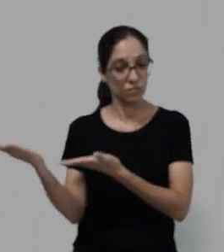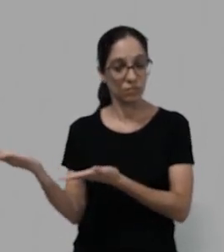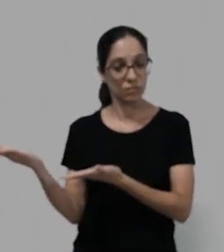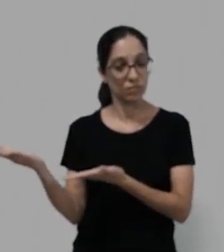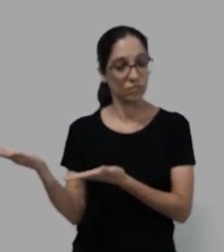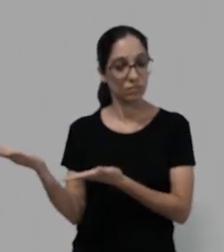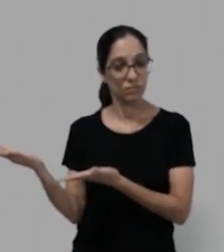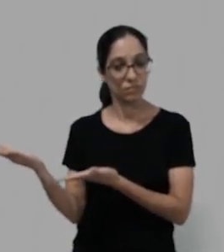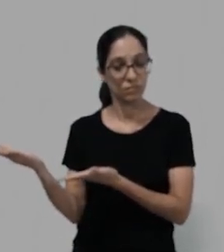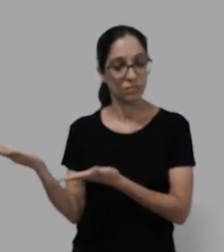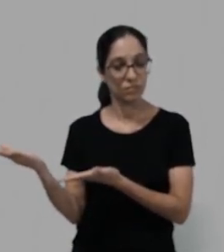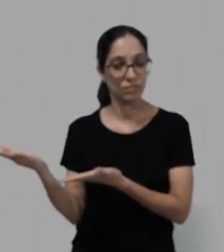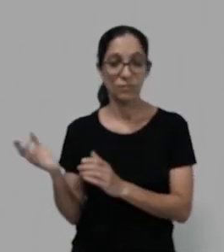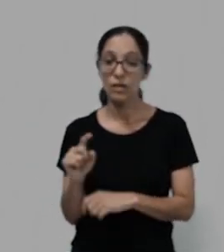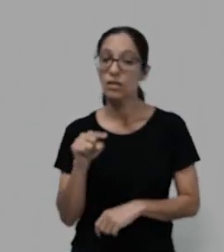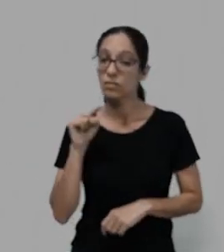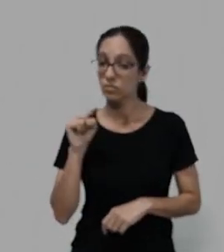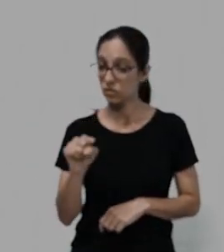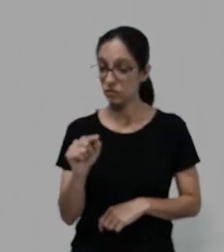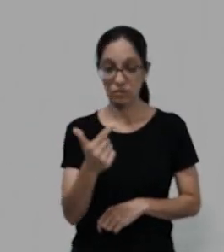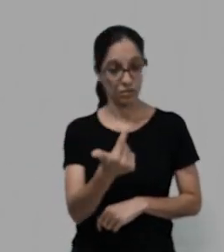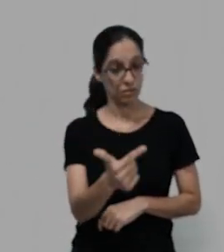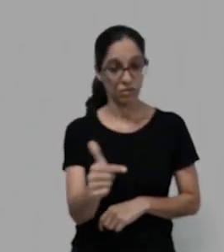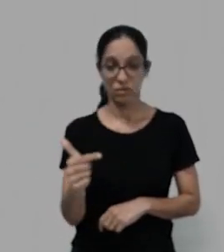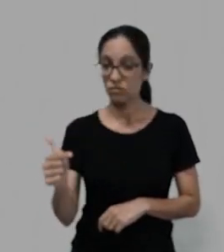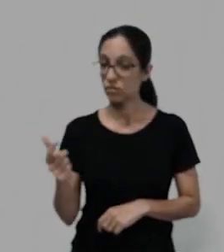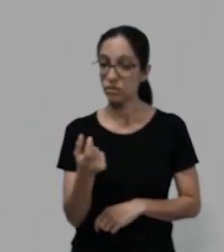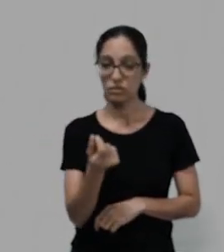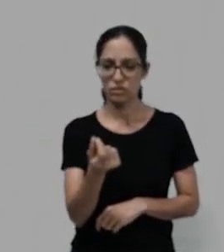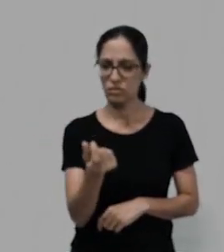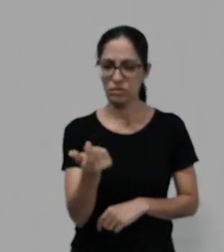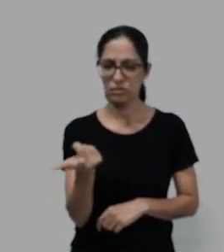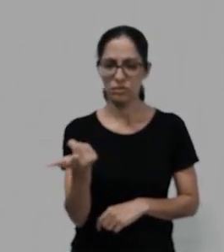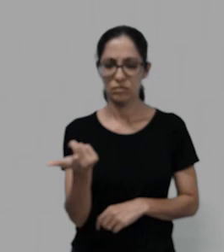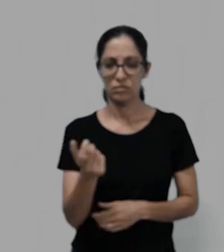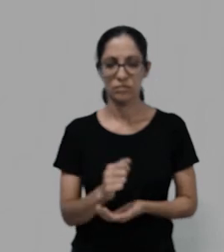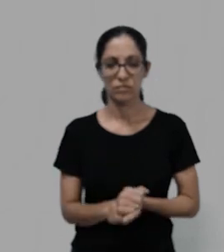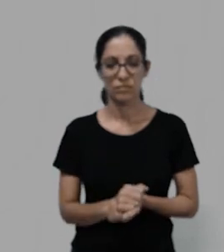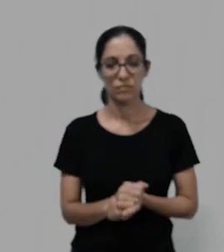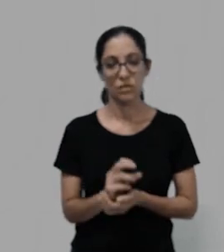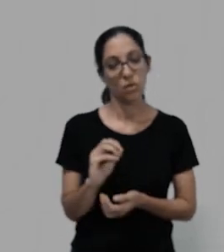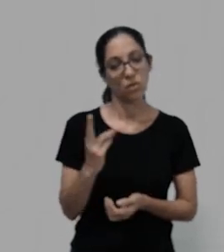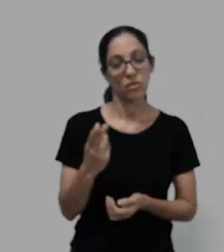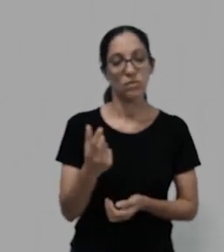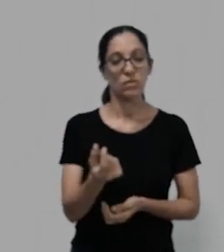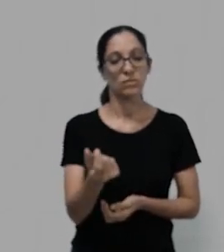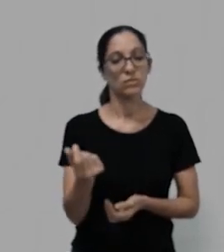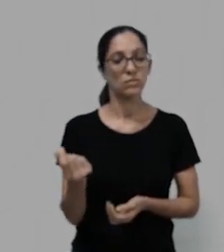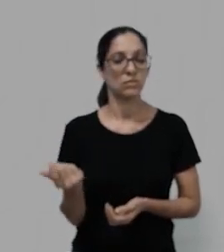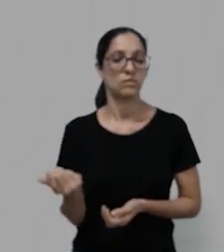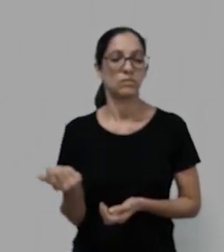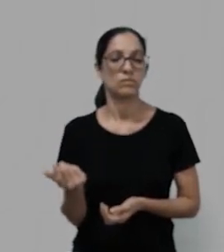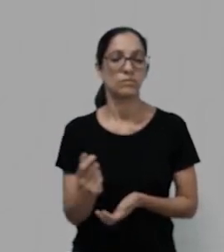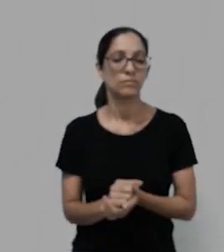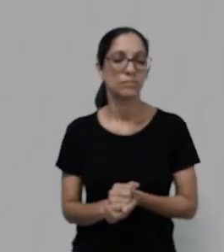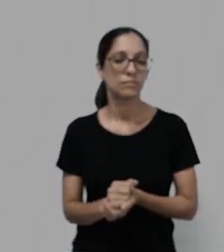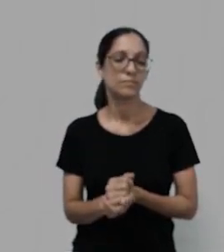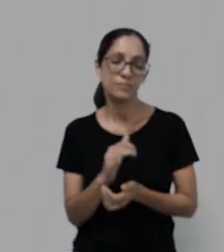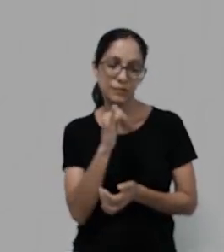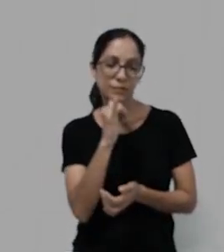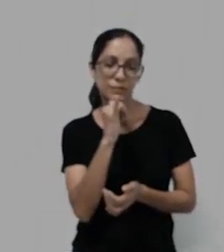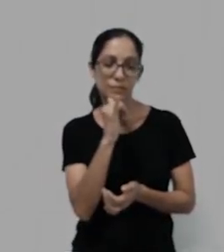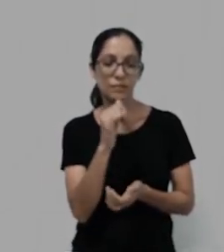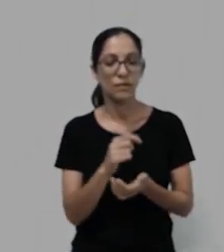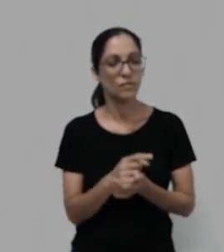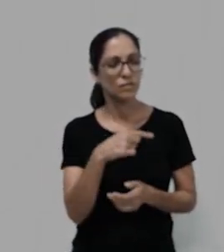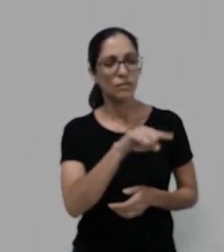have enough money. Você não tem dinheiro suficiente ou dinheiro o bastante. Para quê? Por exemplo,